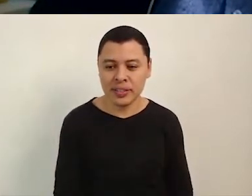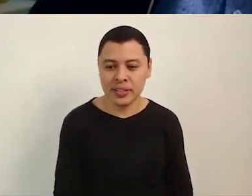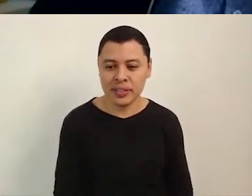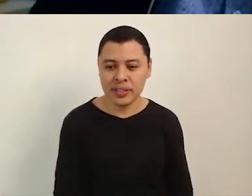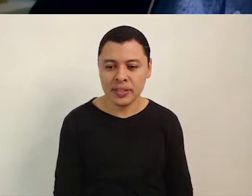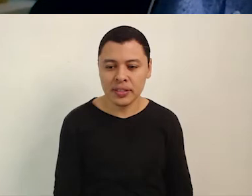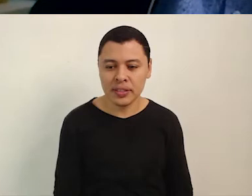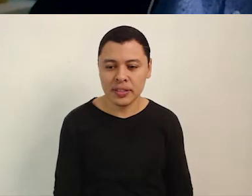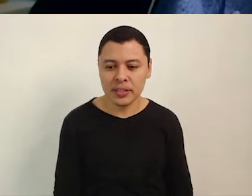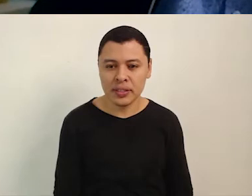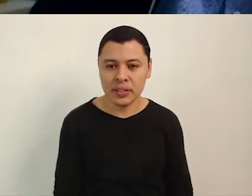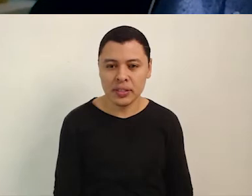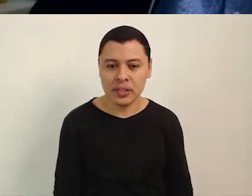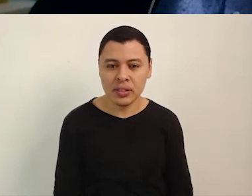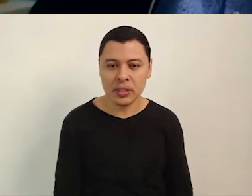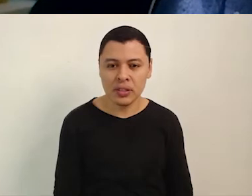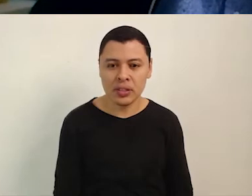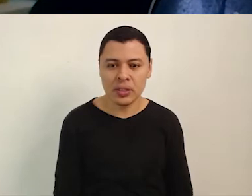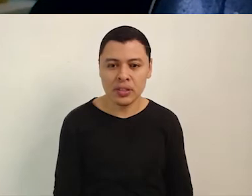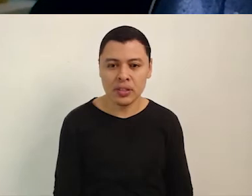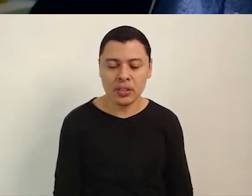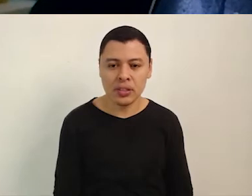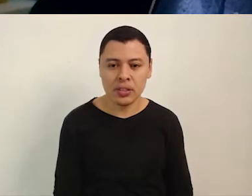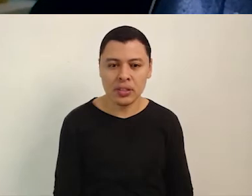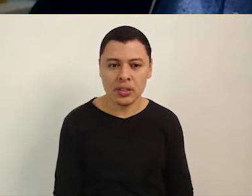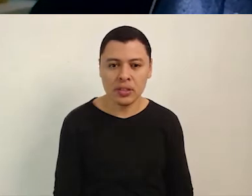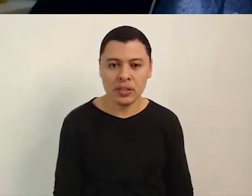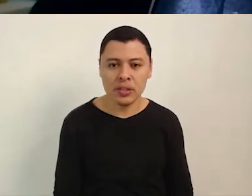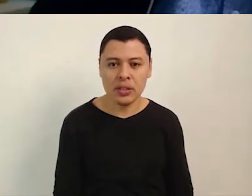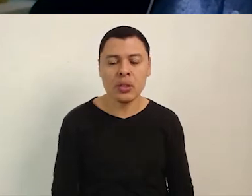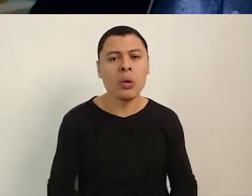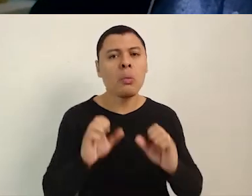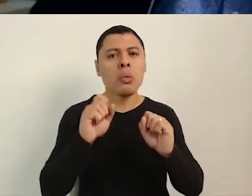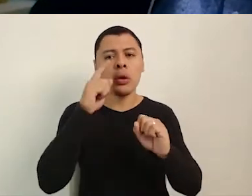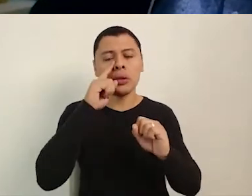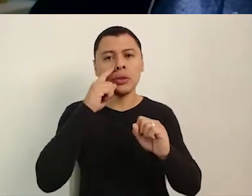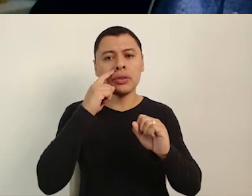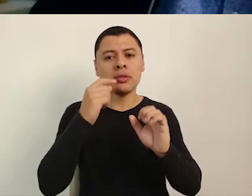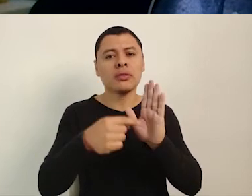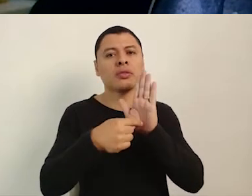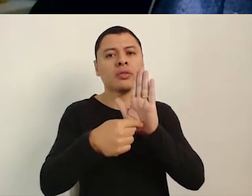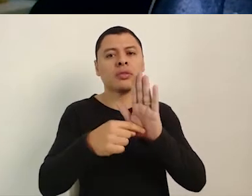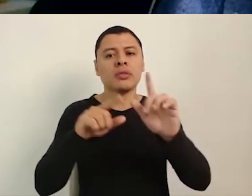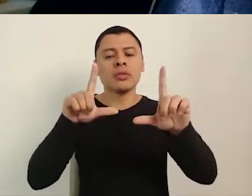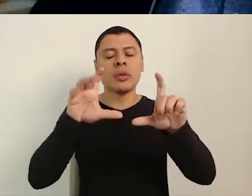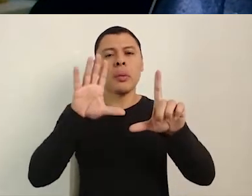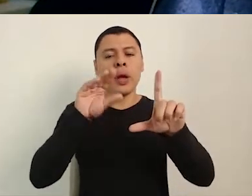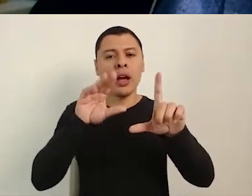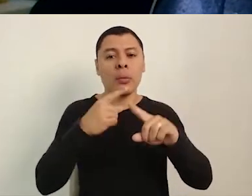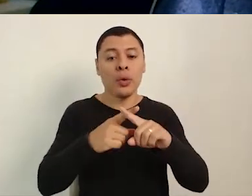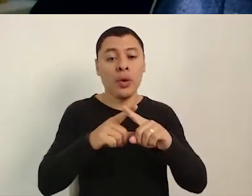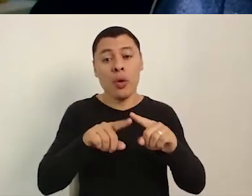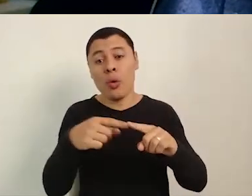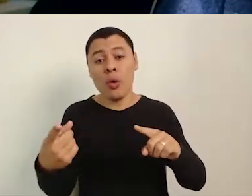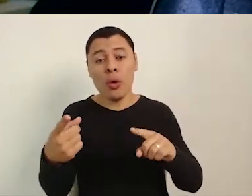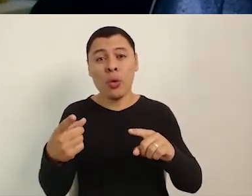Gabi, o que você acha de mostrar só um print, vamos dizer assim, da tecnologia e a gente explica o conceito, porque os próximos vídeos sem áudio